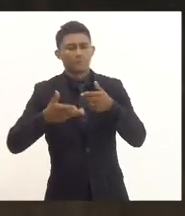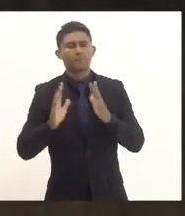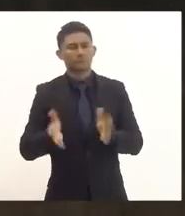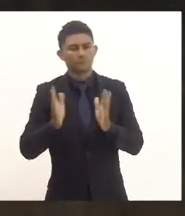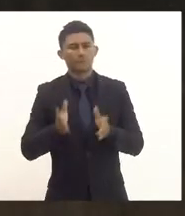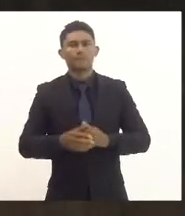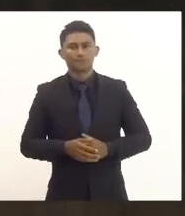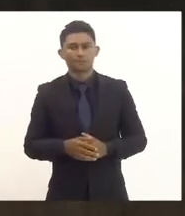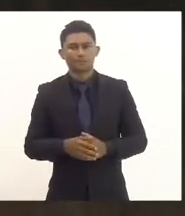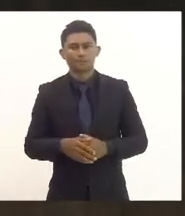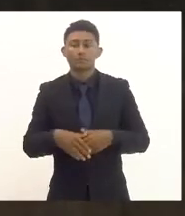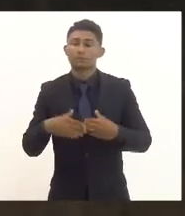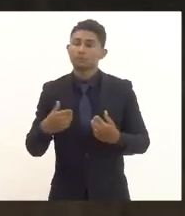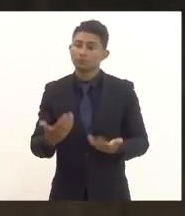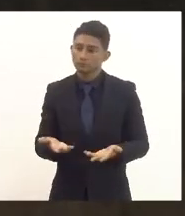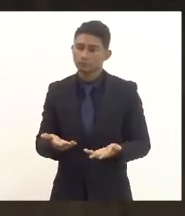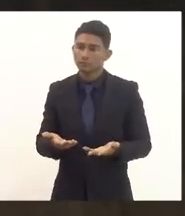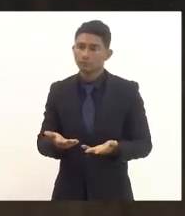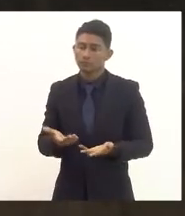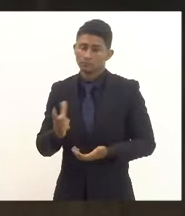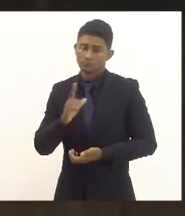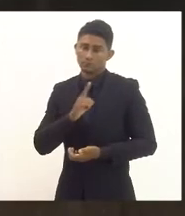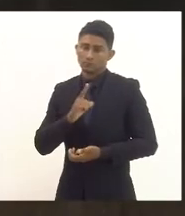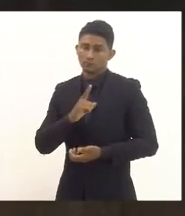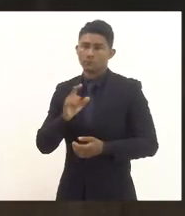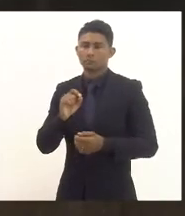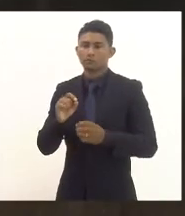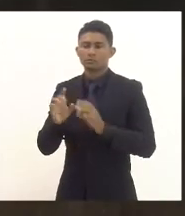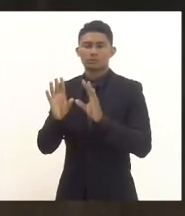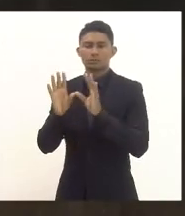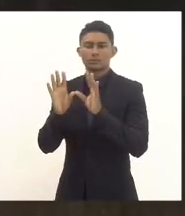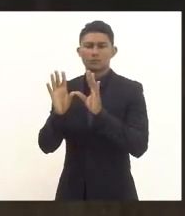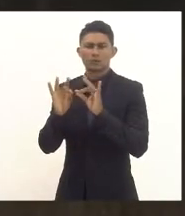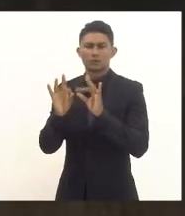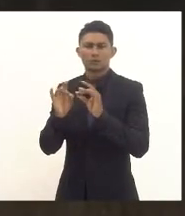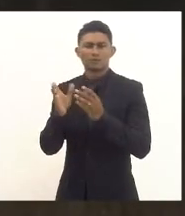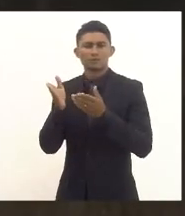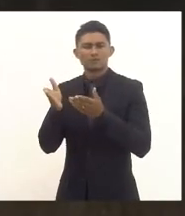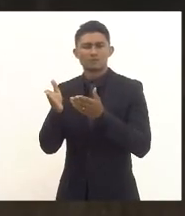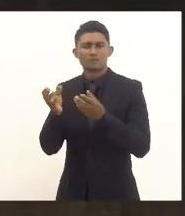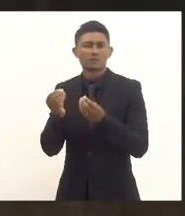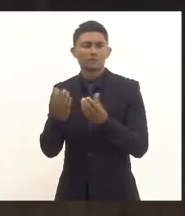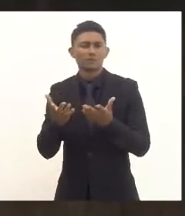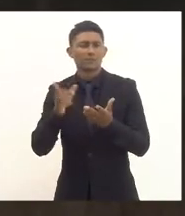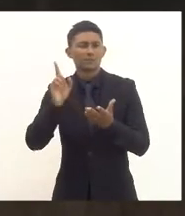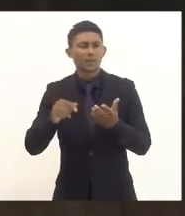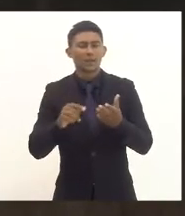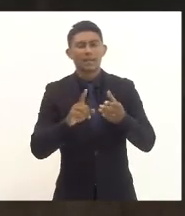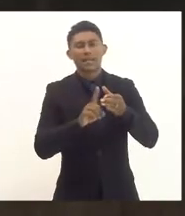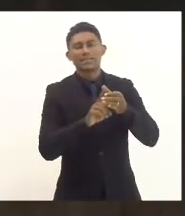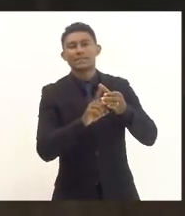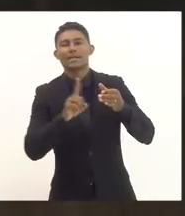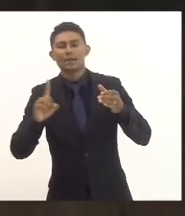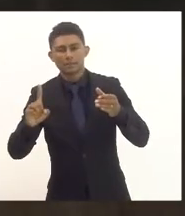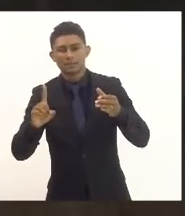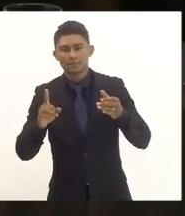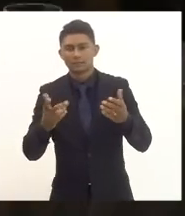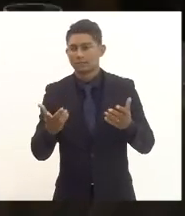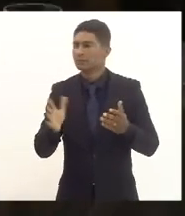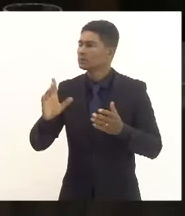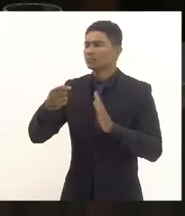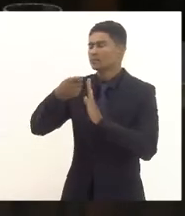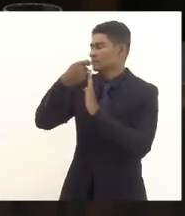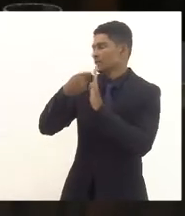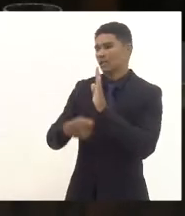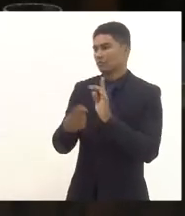a cola é especificamente salvo erro de menaria para saída para saída não mas é que